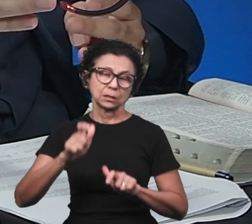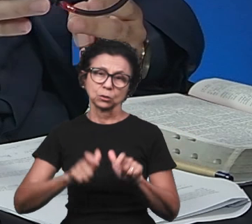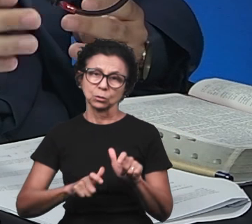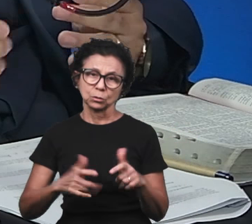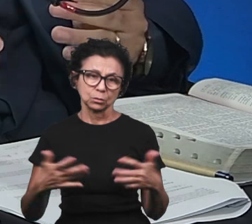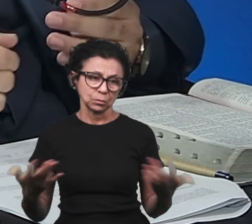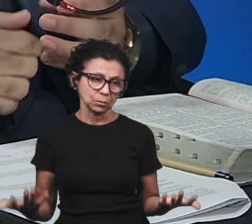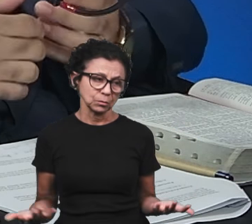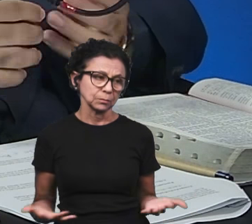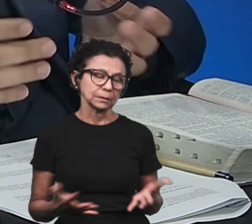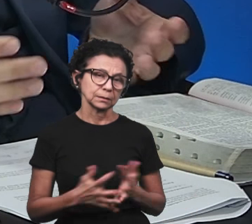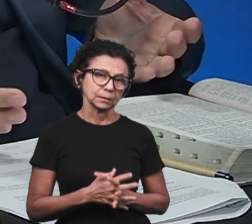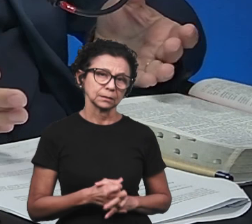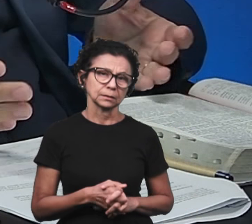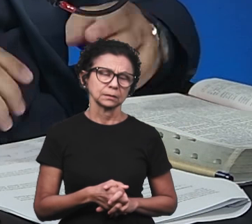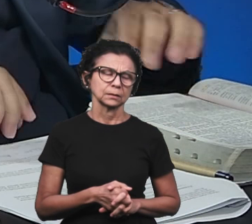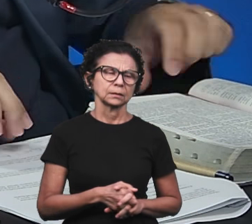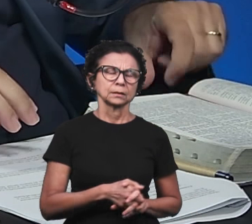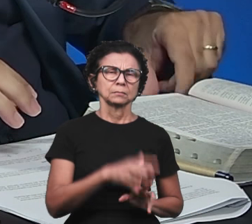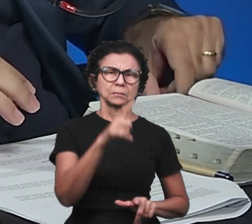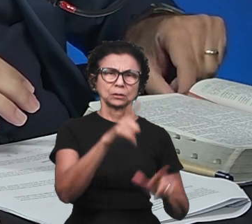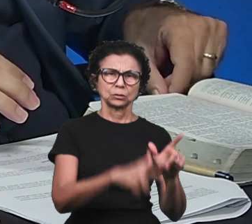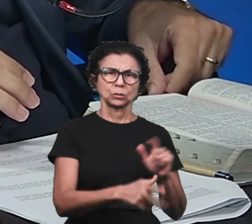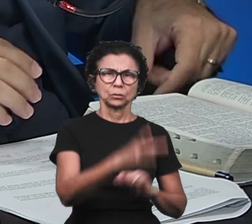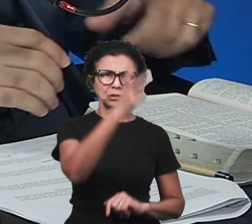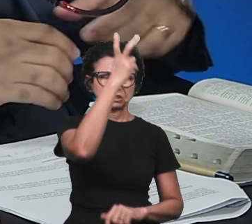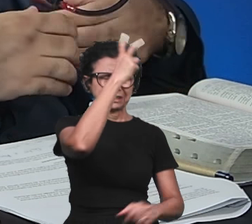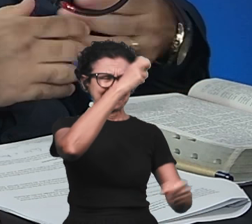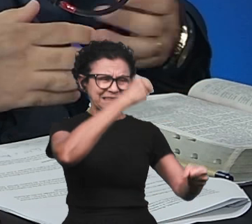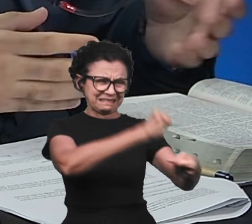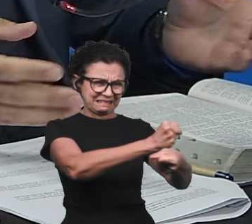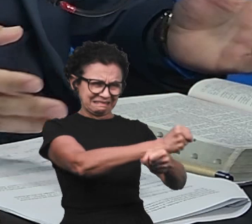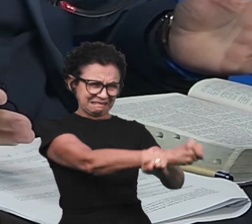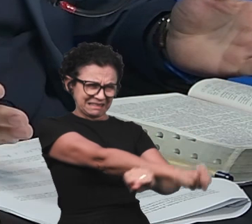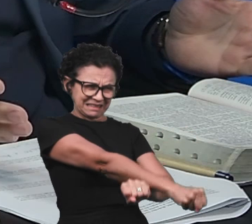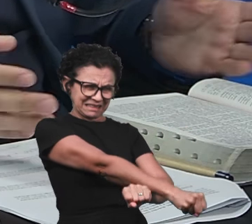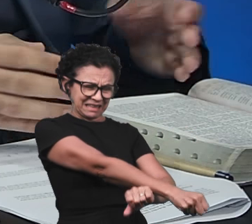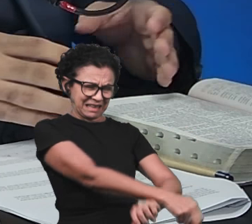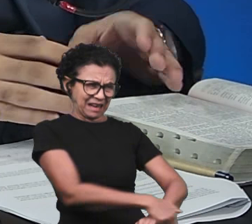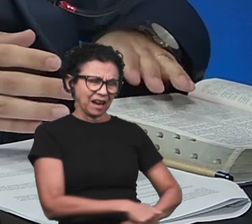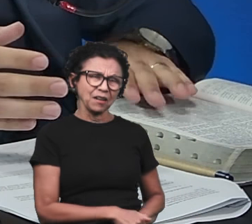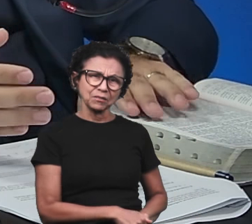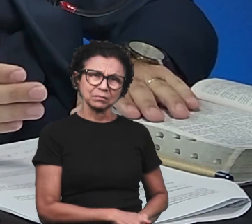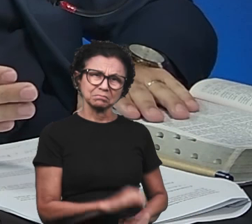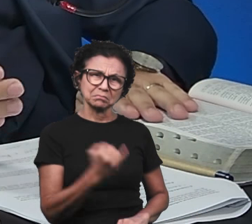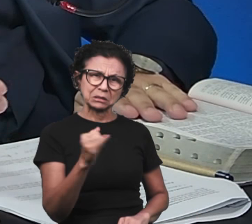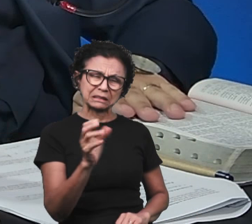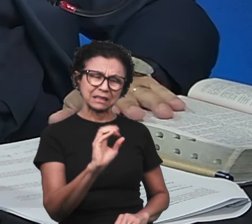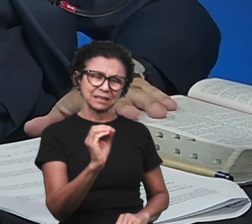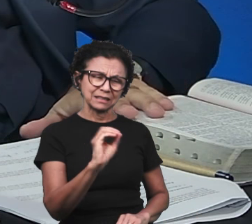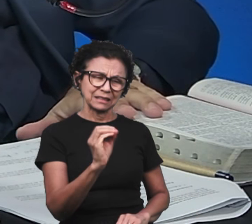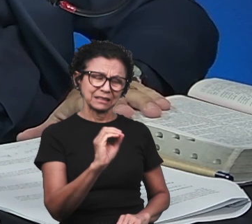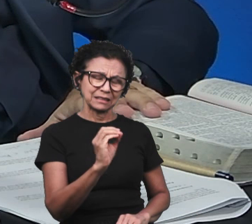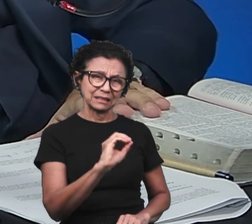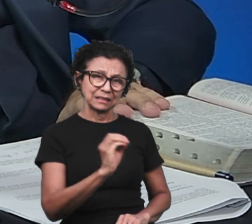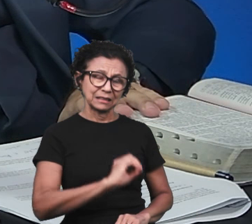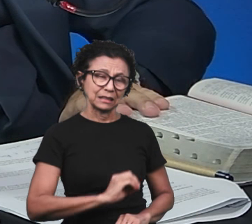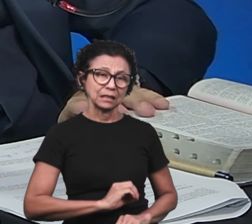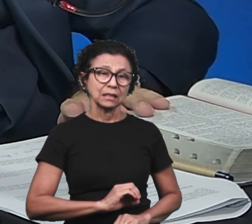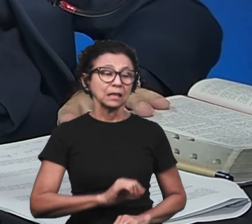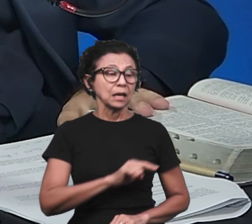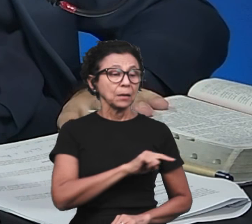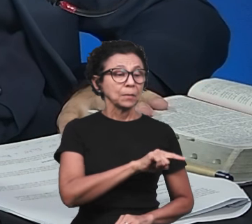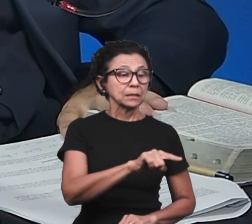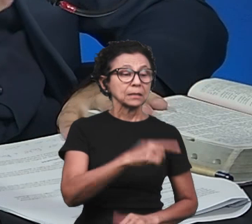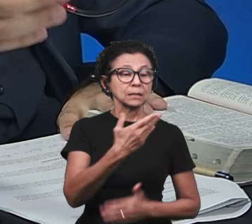pastor Elcio disse, que eram escravos, que não tinham nenhuma relevância nem social, nem nada, mas nas mãos do Senhor eles